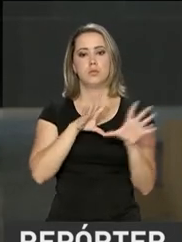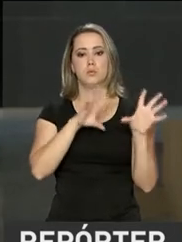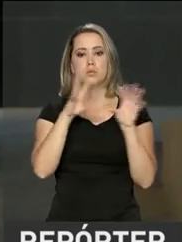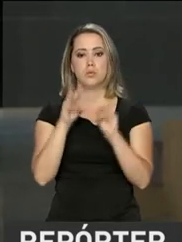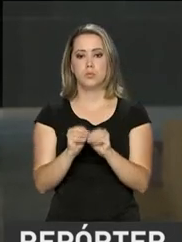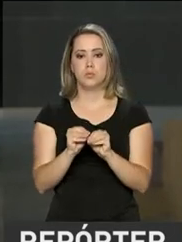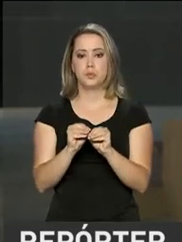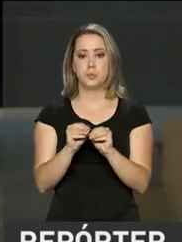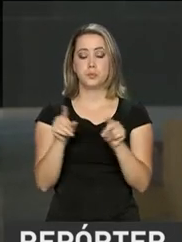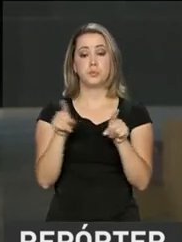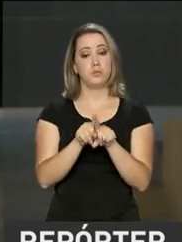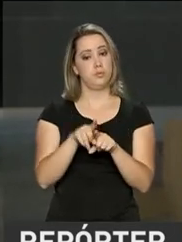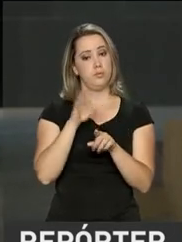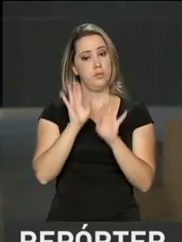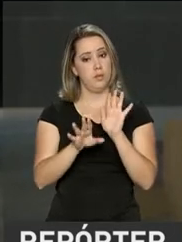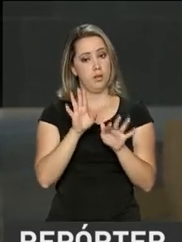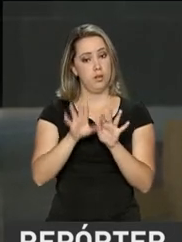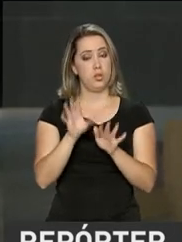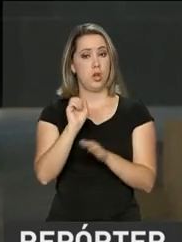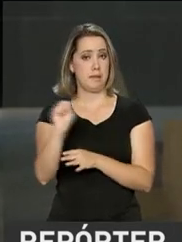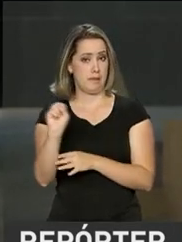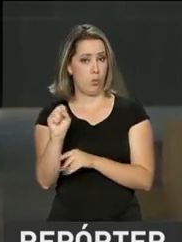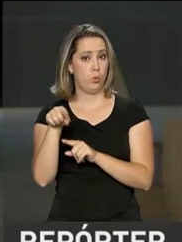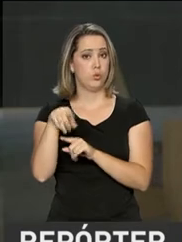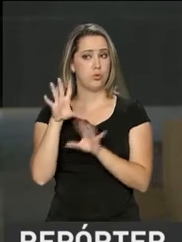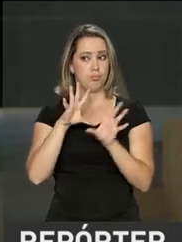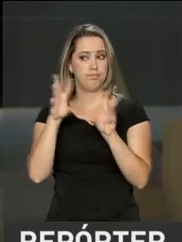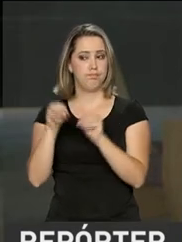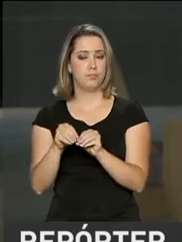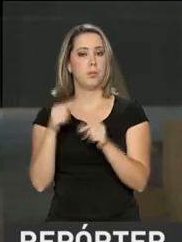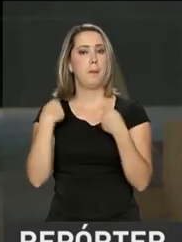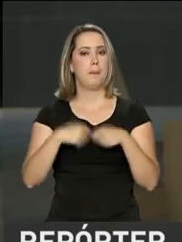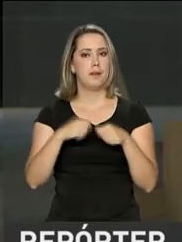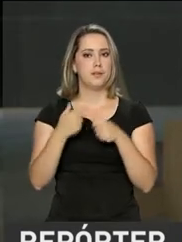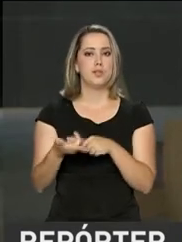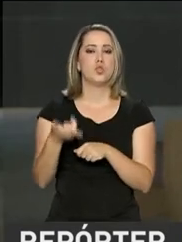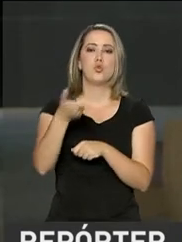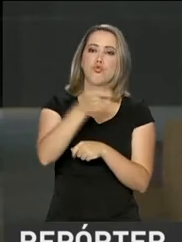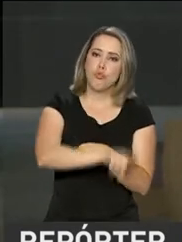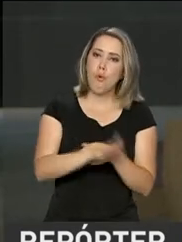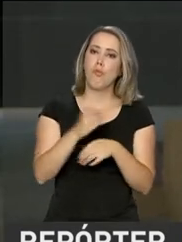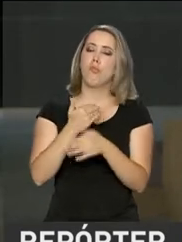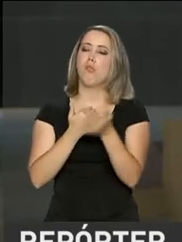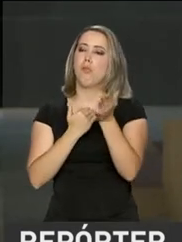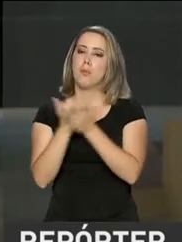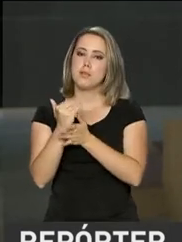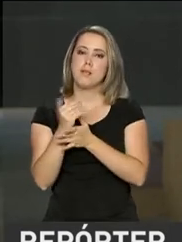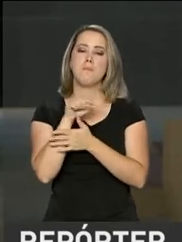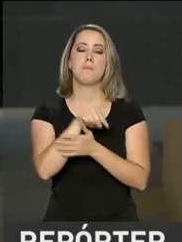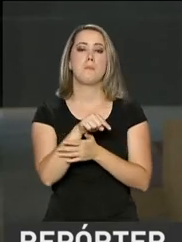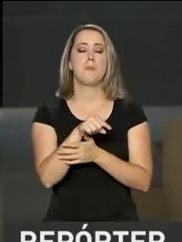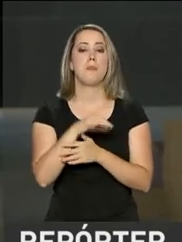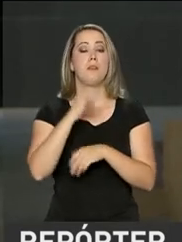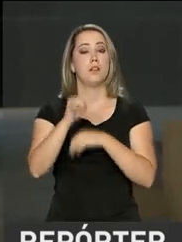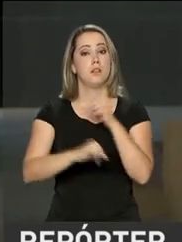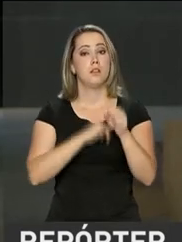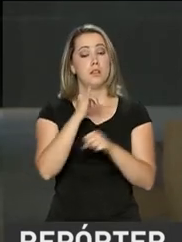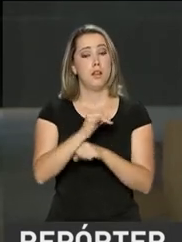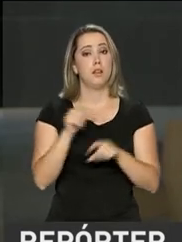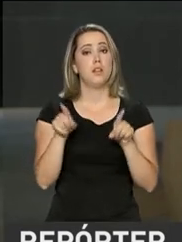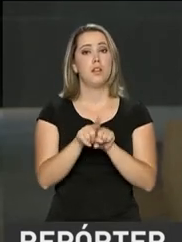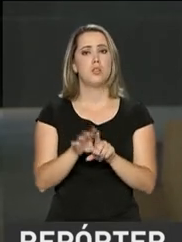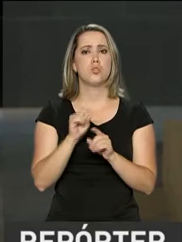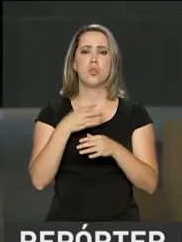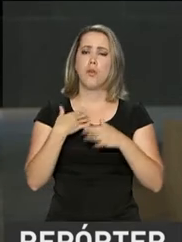ficar inativo dentro de alguns segundos. Nesse caso, é preciso repetir a ação. No site do Enem, na internet,